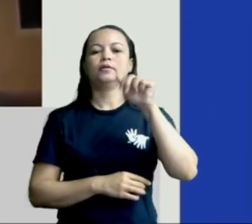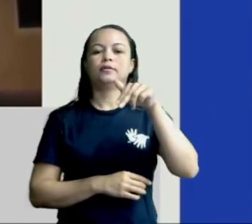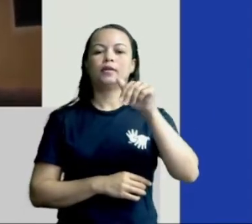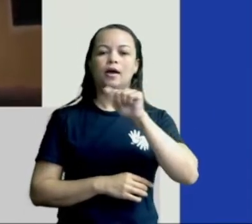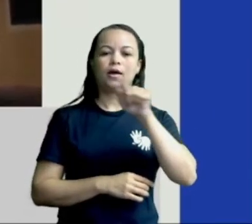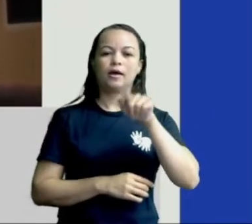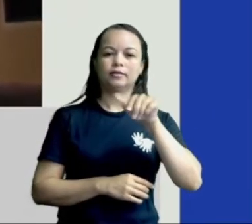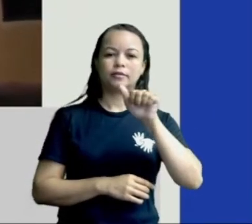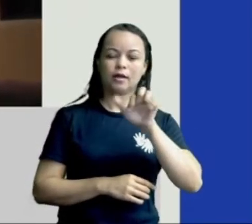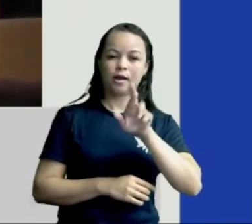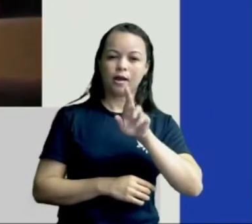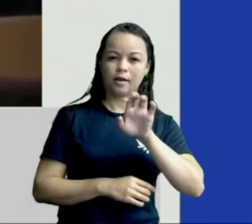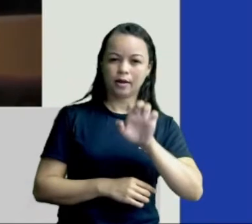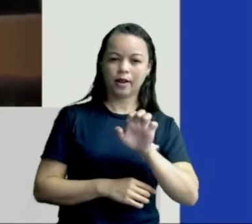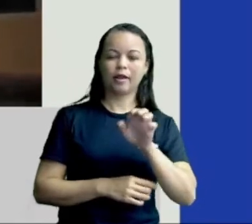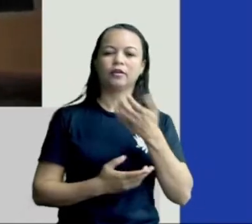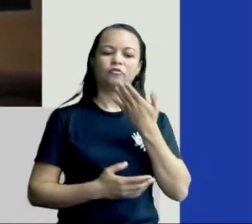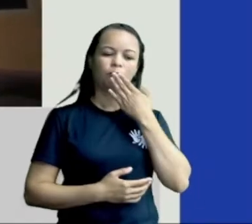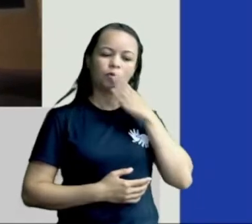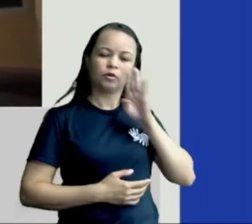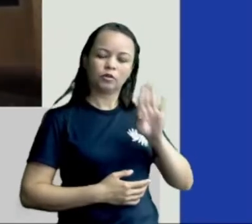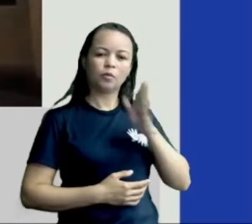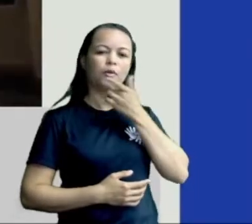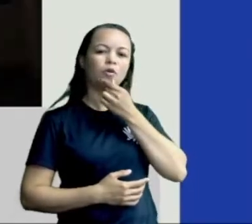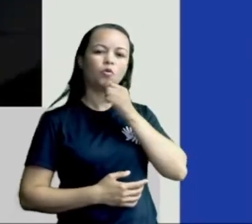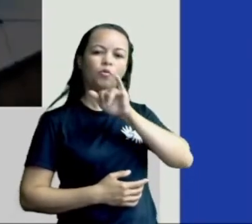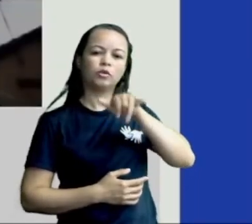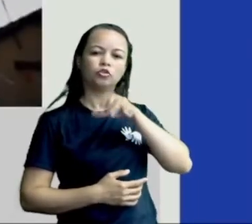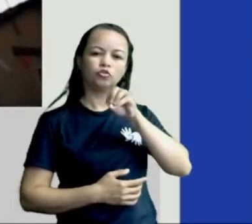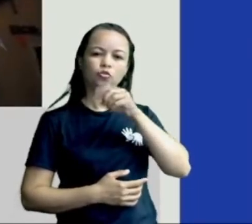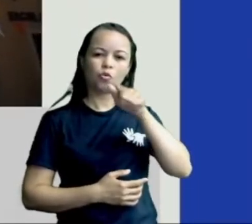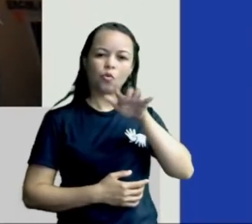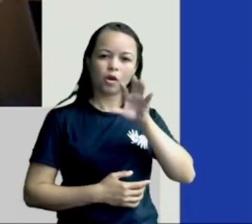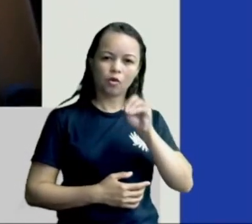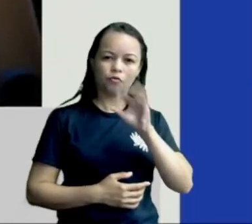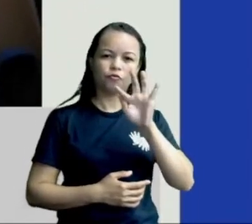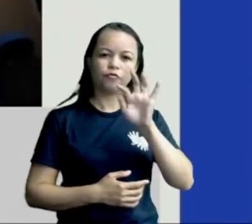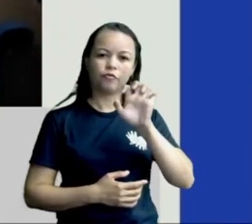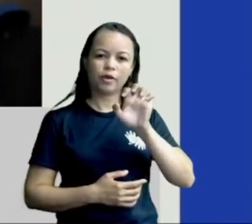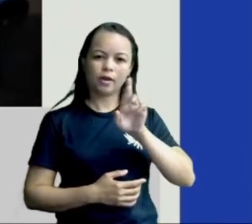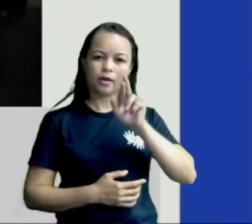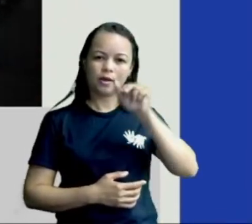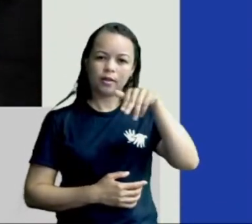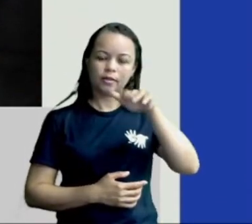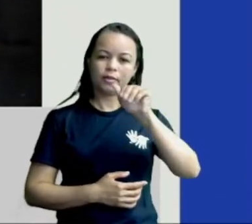por João Fernandes Vieira logo após a vitória sobre os Flamengos.